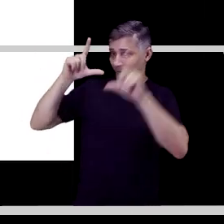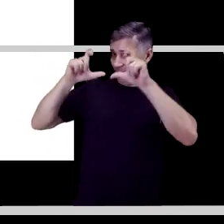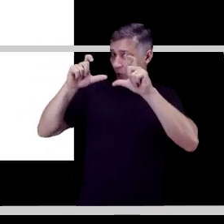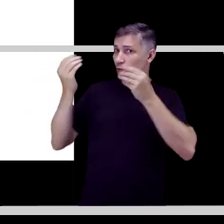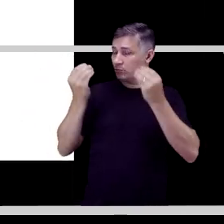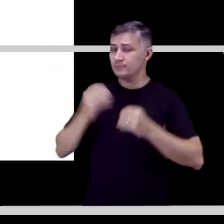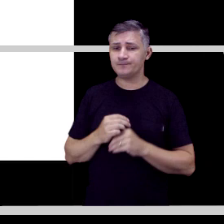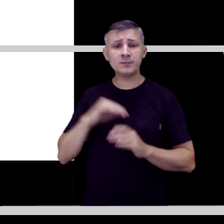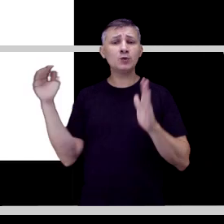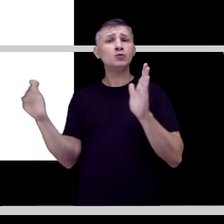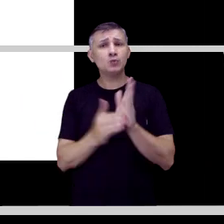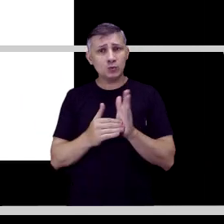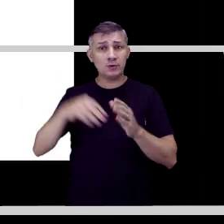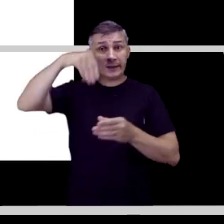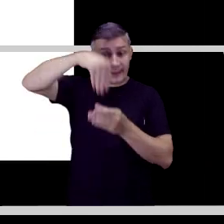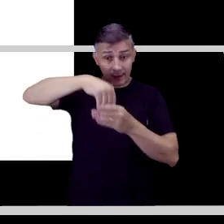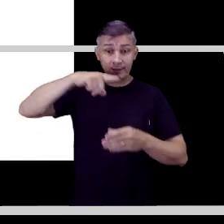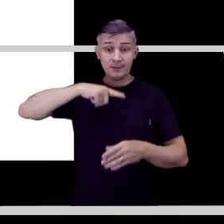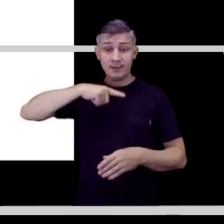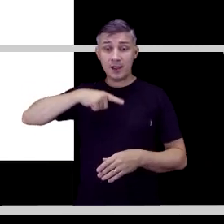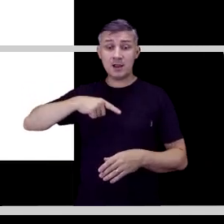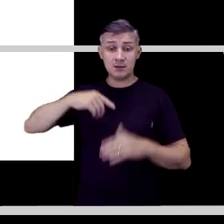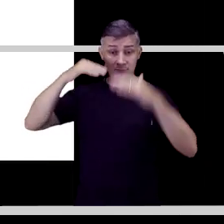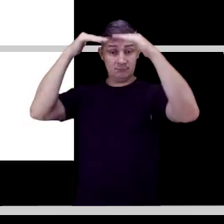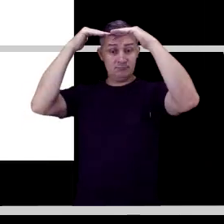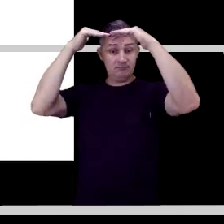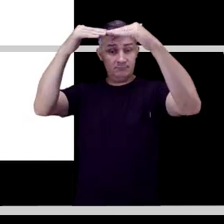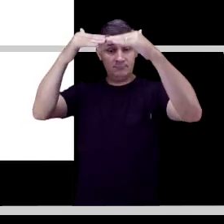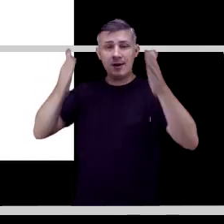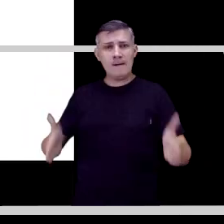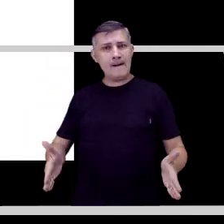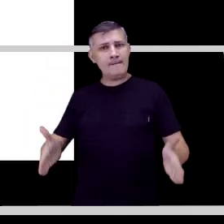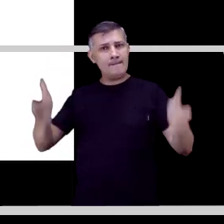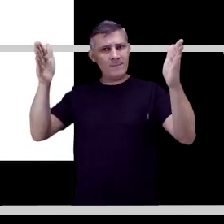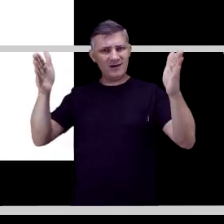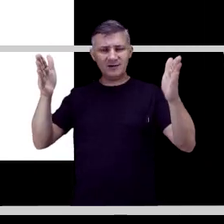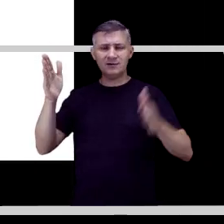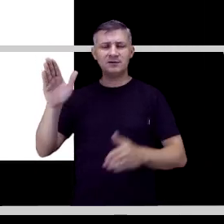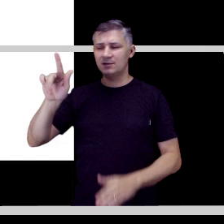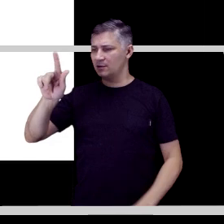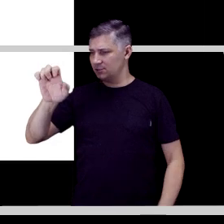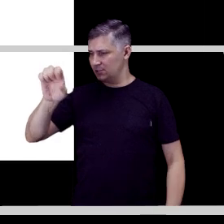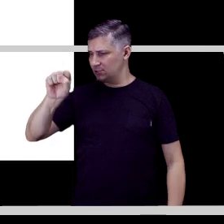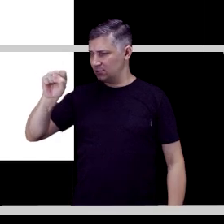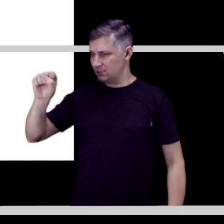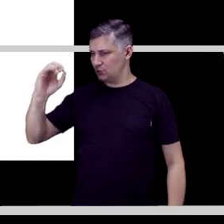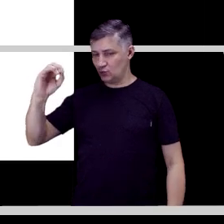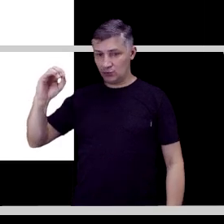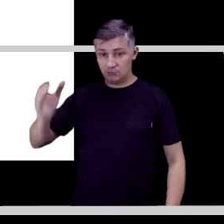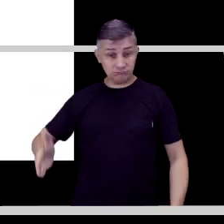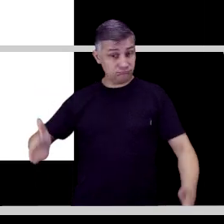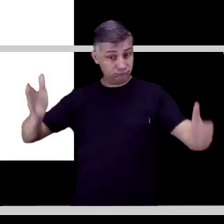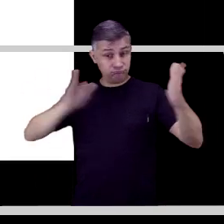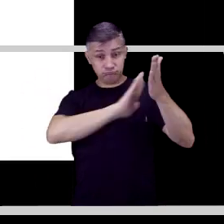estar controlada, filtrada, rebatida, nunca pode ser feita de forma direta, né? Todas as galerias receberam